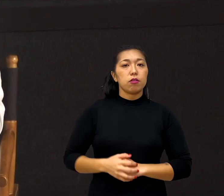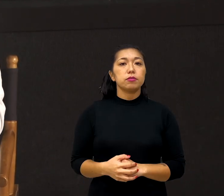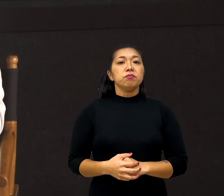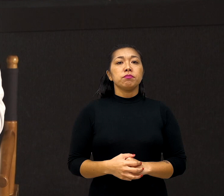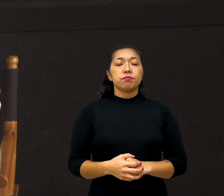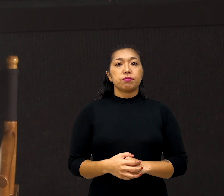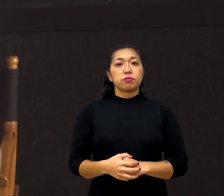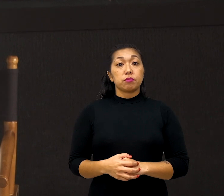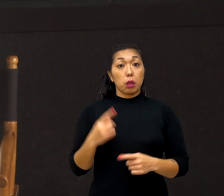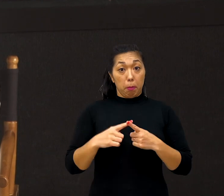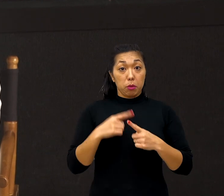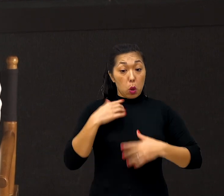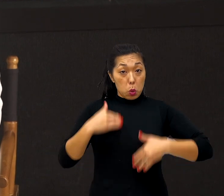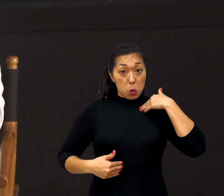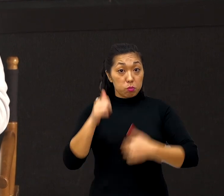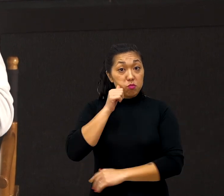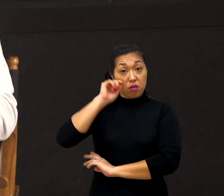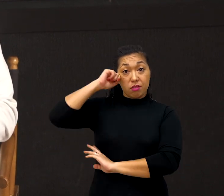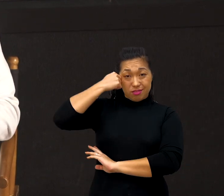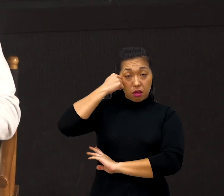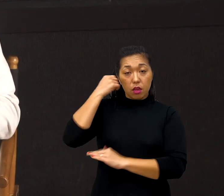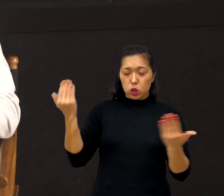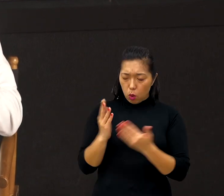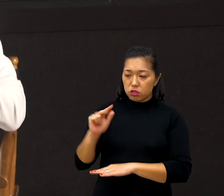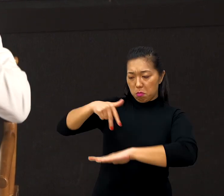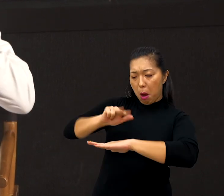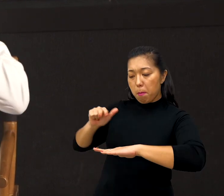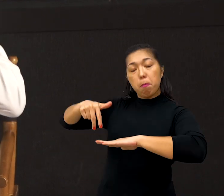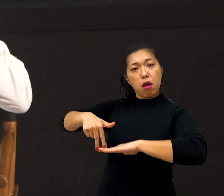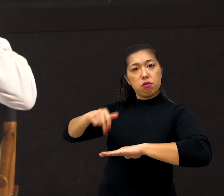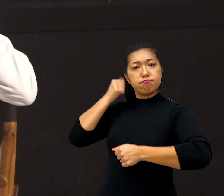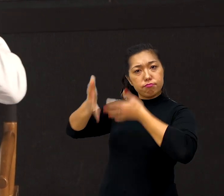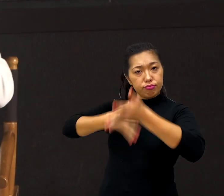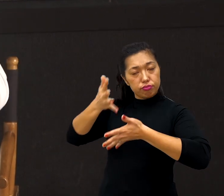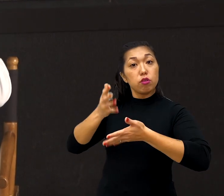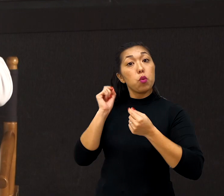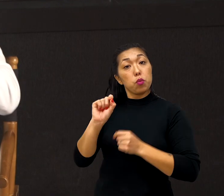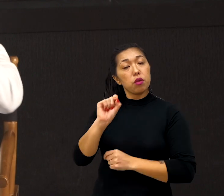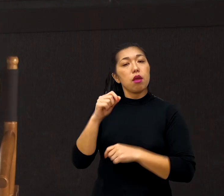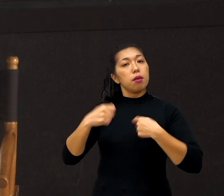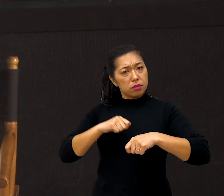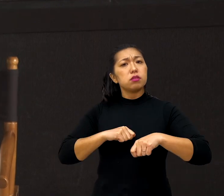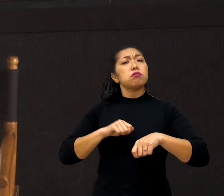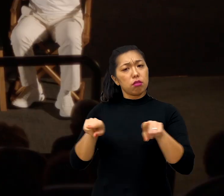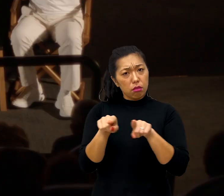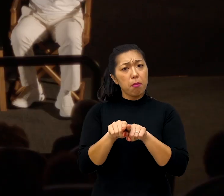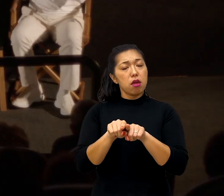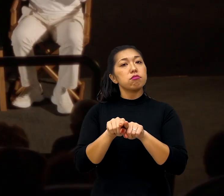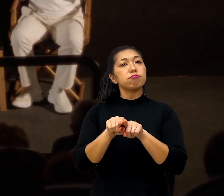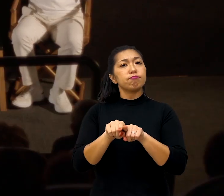Porque os corpos das mulheres negras que aqui estão falando de um lugar de posicionamento para criar o